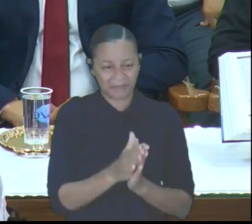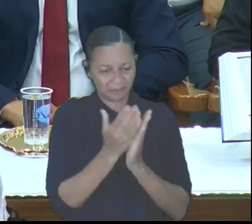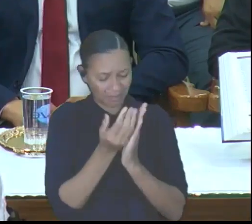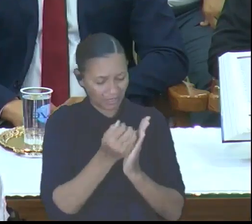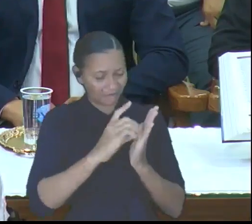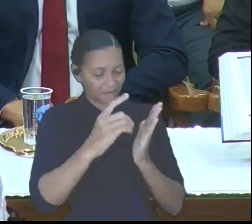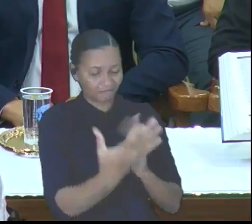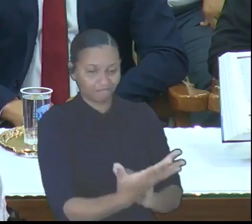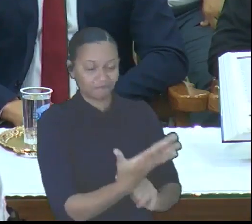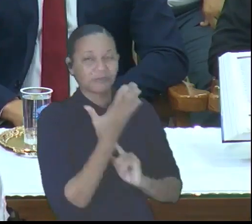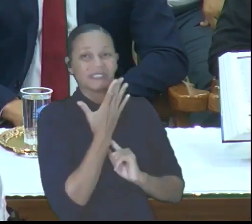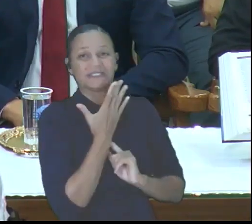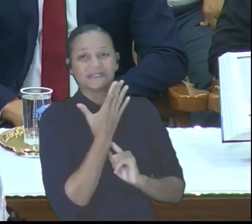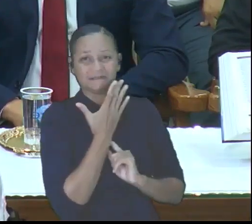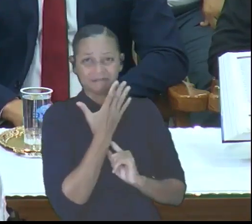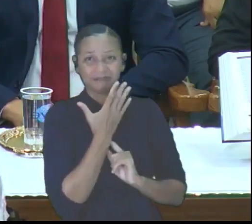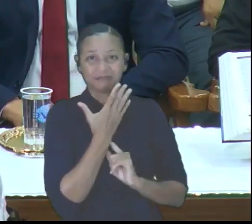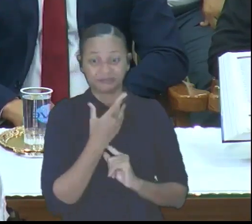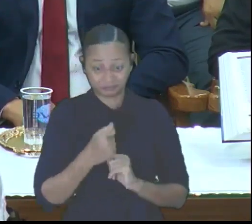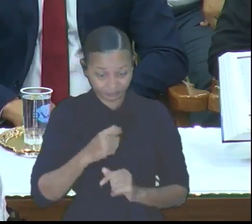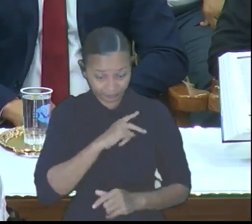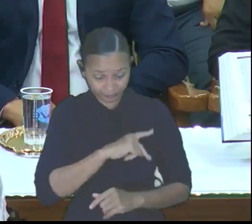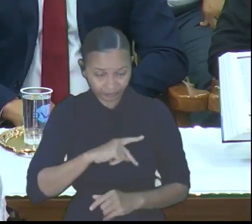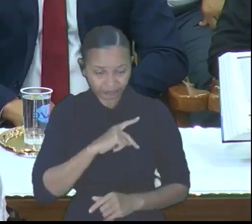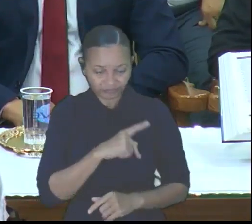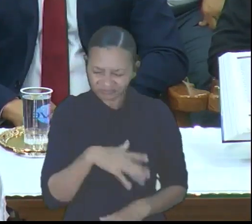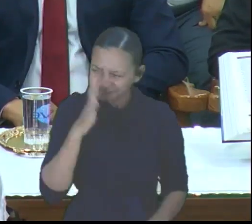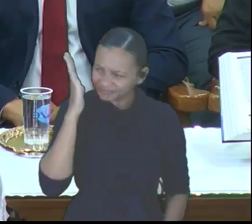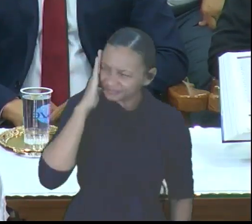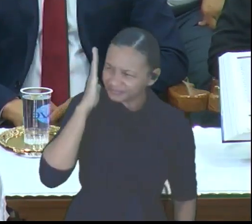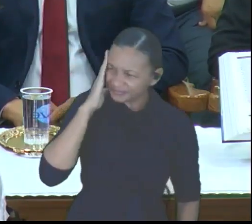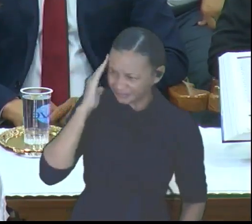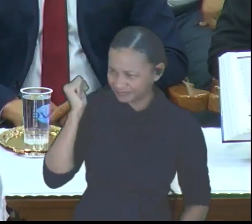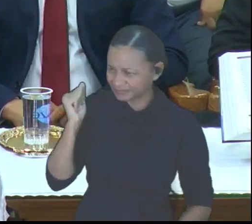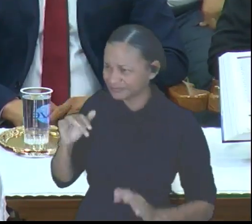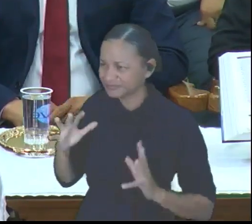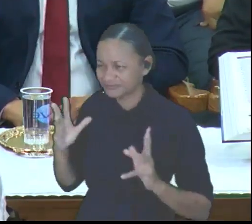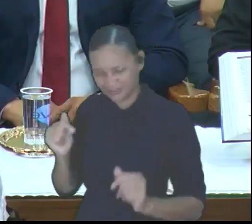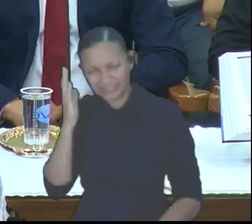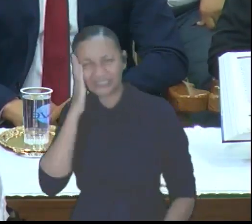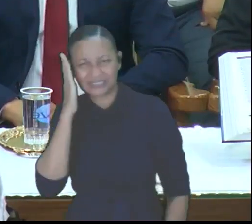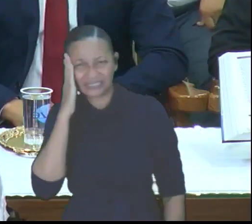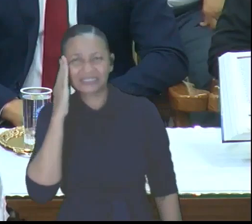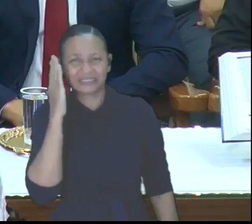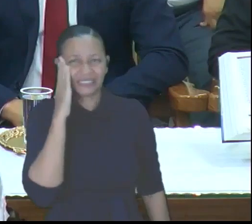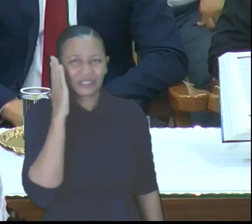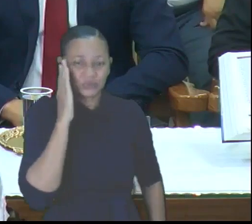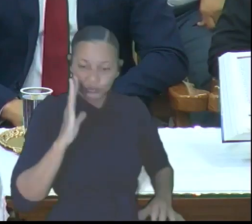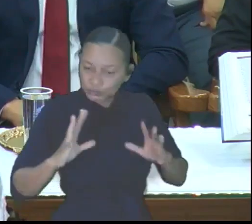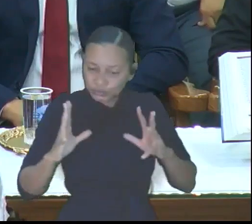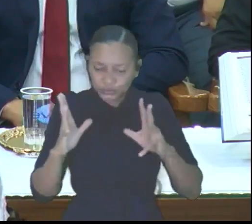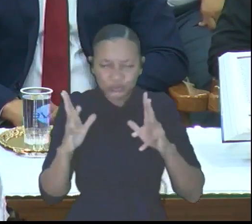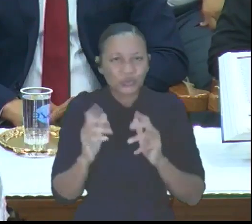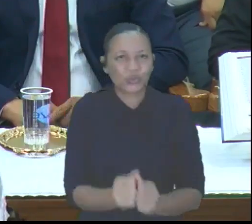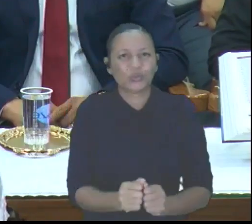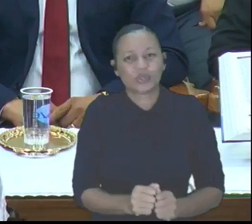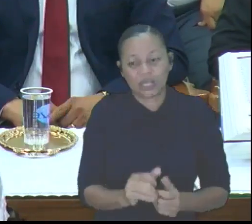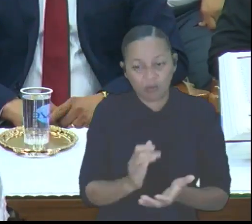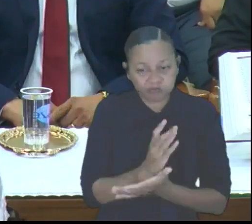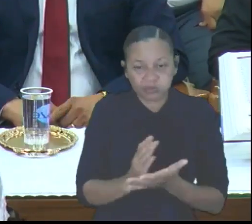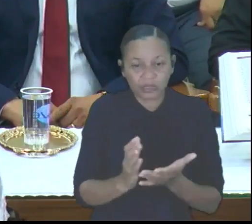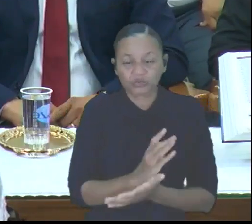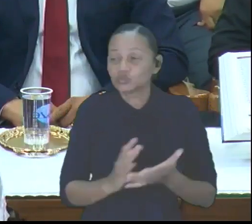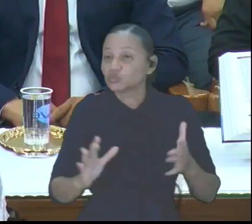aqui. Aí então Paulo vai dizer, e bem sabemos que todas, não é só